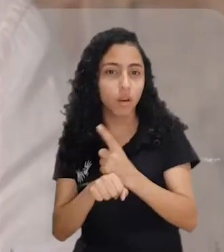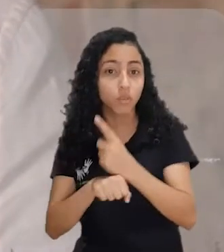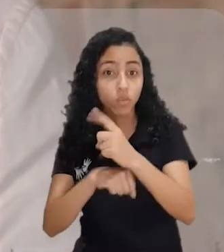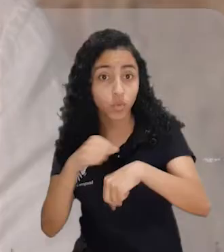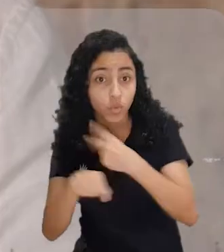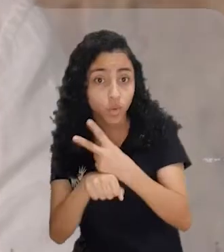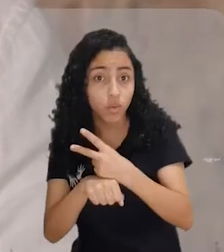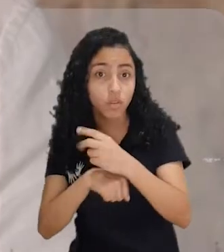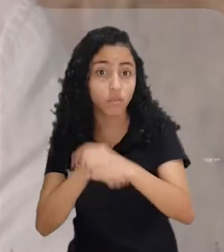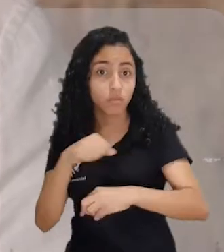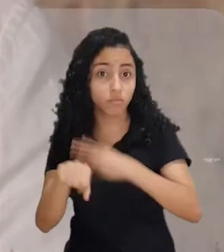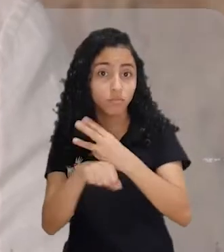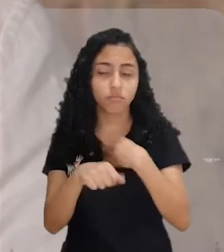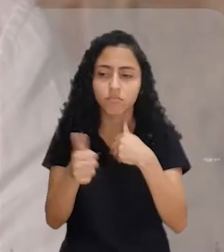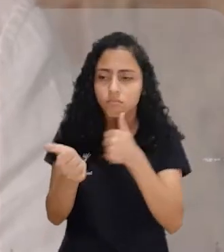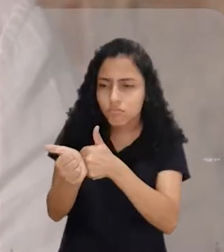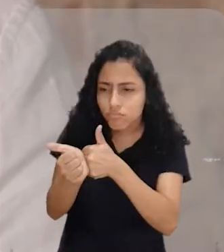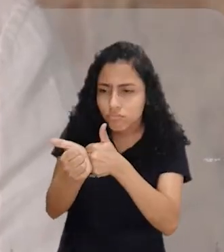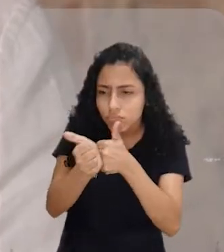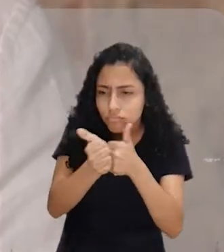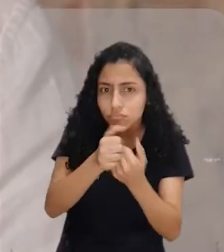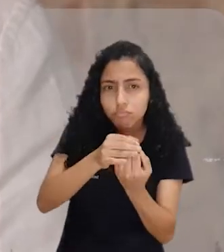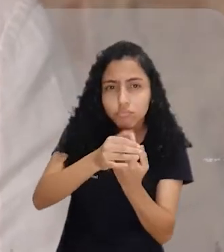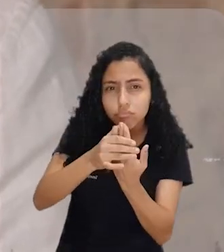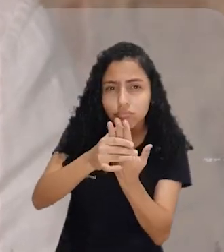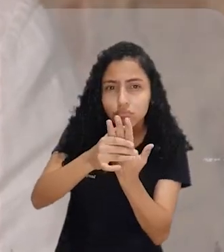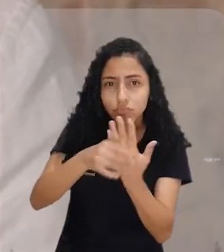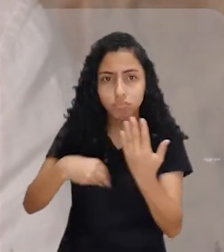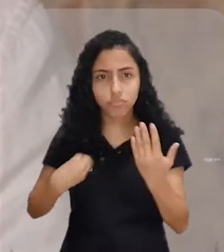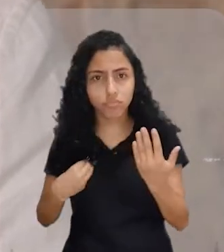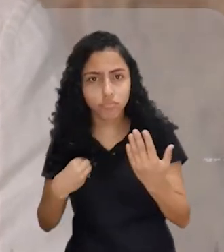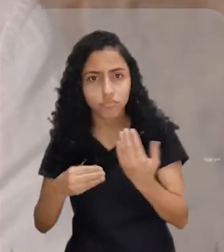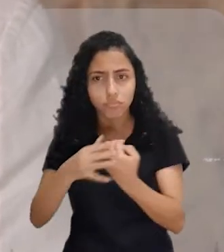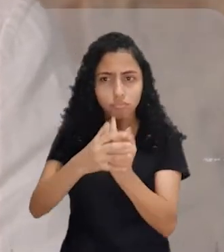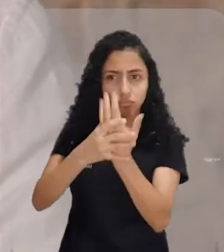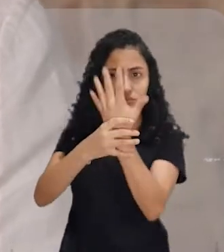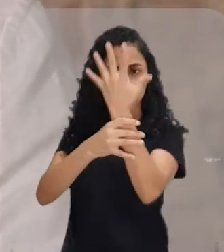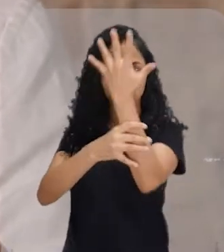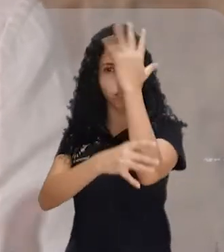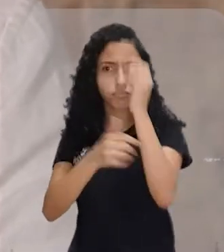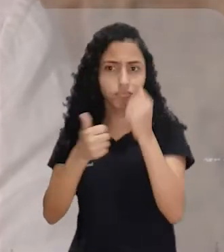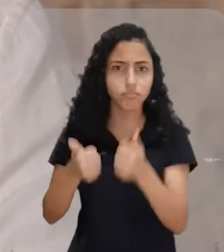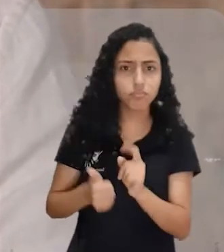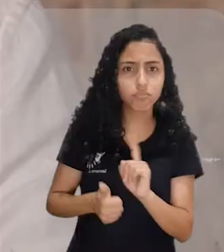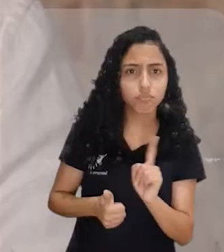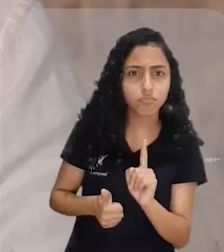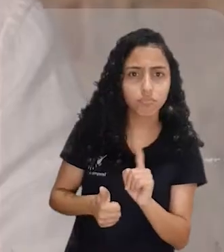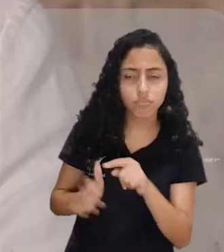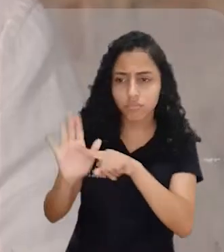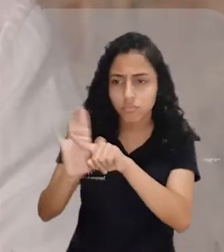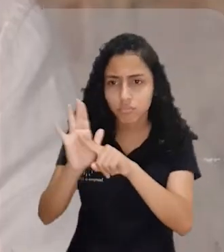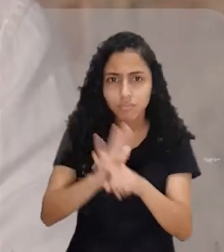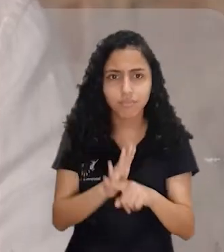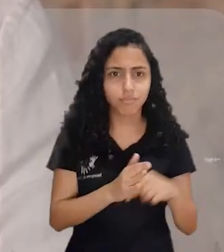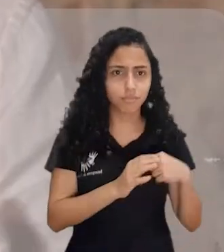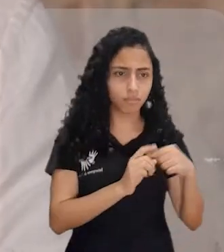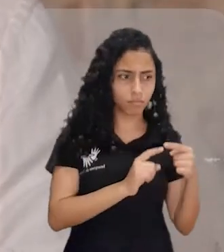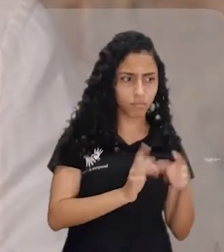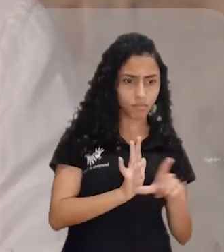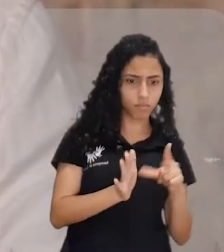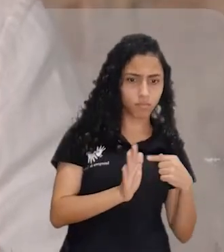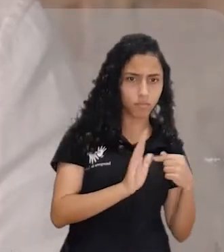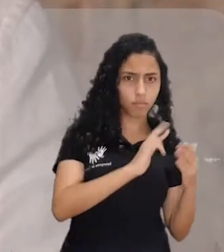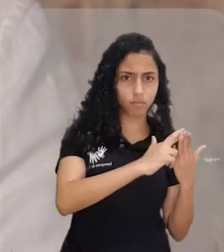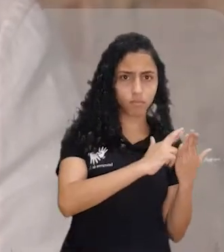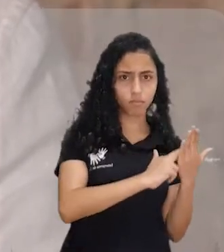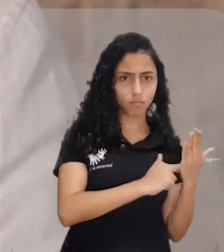os 2, 3 primeiros anos, eu vou ter que fazer o acompanhamento daquelas mudas, para saber se elas estão vivas, se elas estão crescendo. Então, existe um